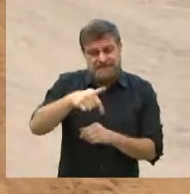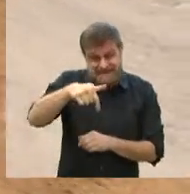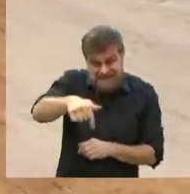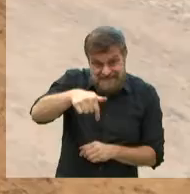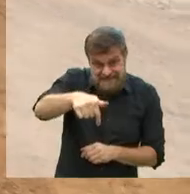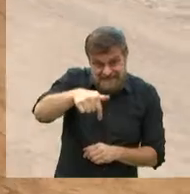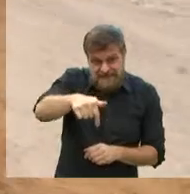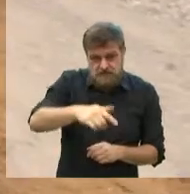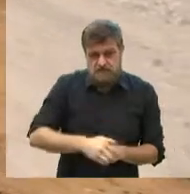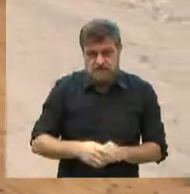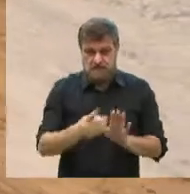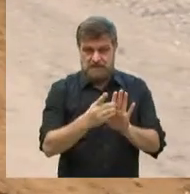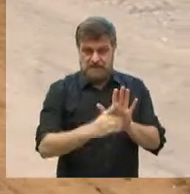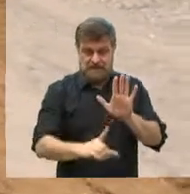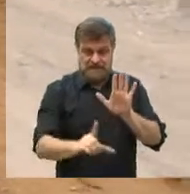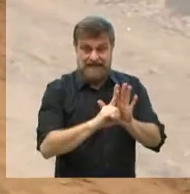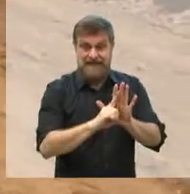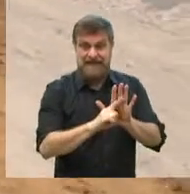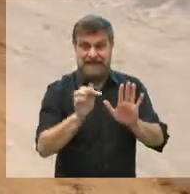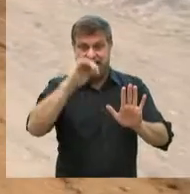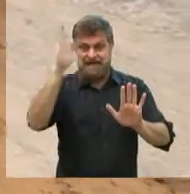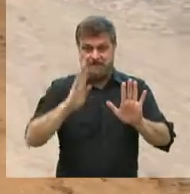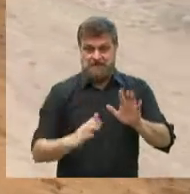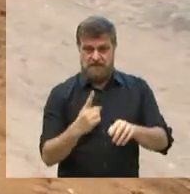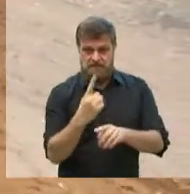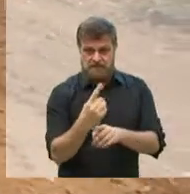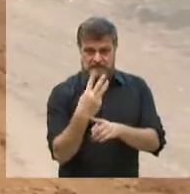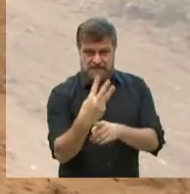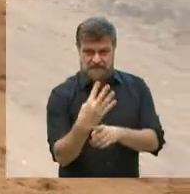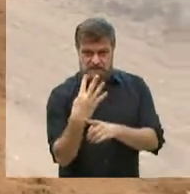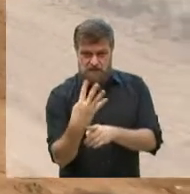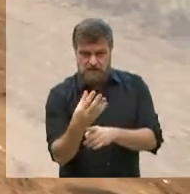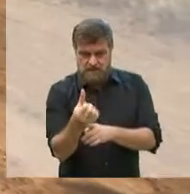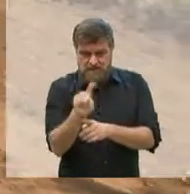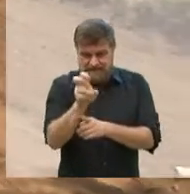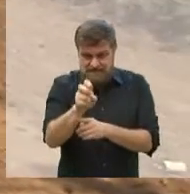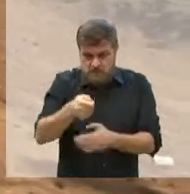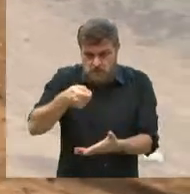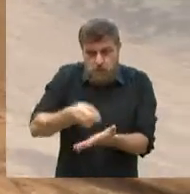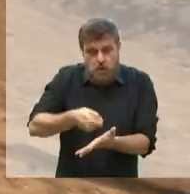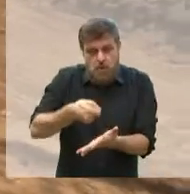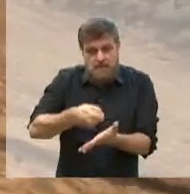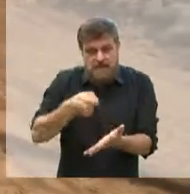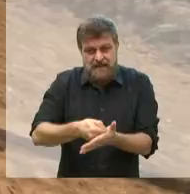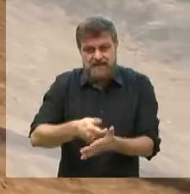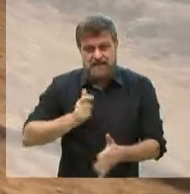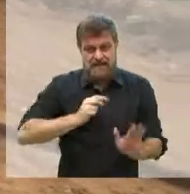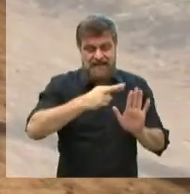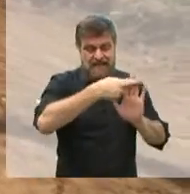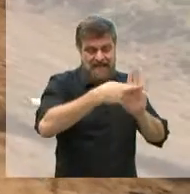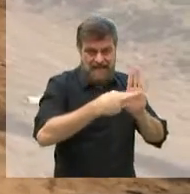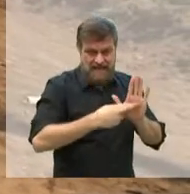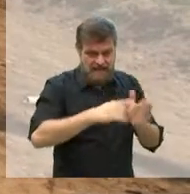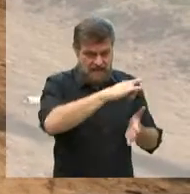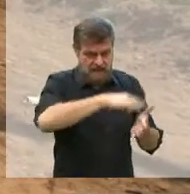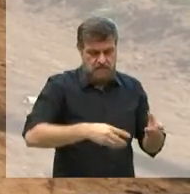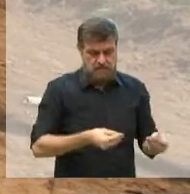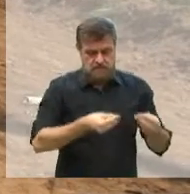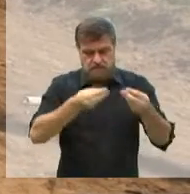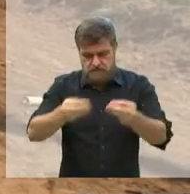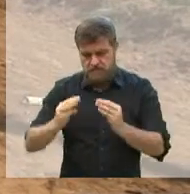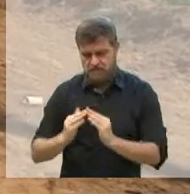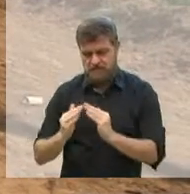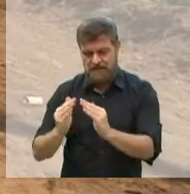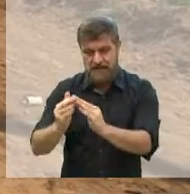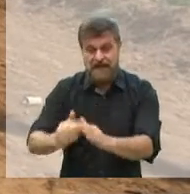2017, fora decretada uma lei federal, a 13.465, que determinava que a regularização fundiária era um programa